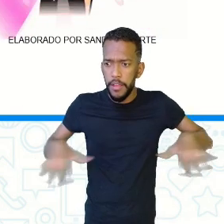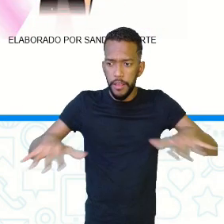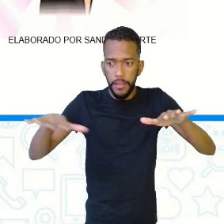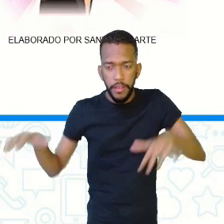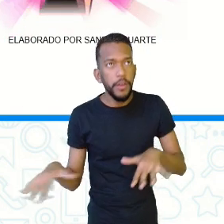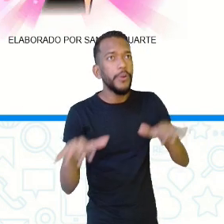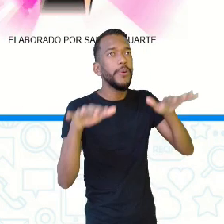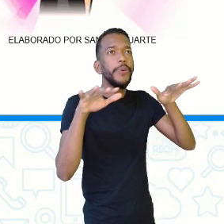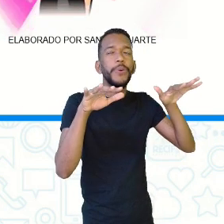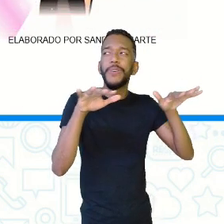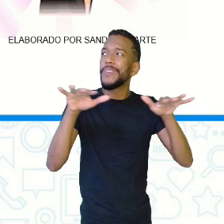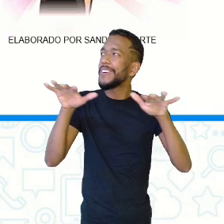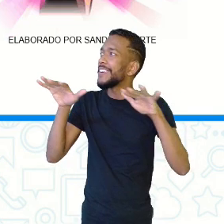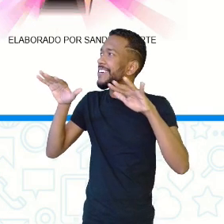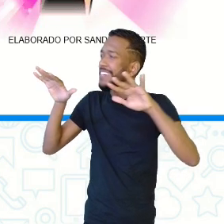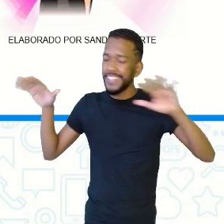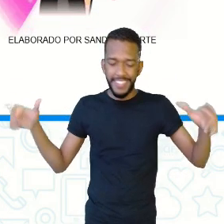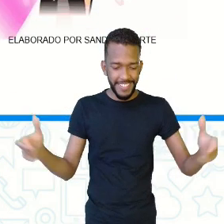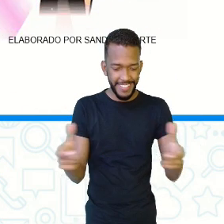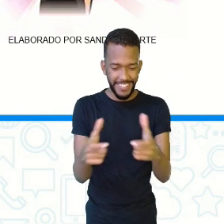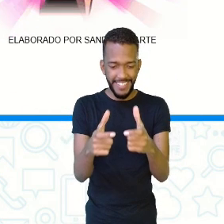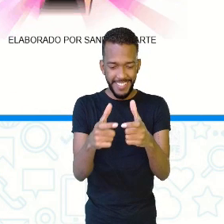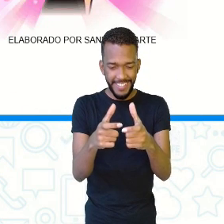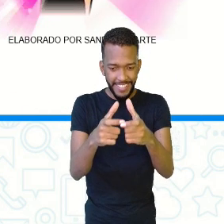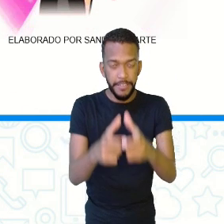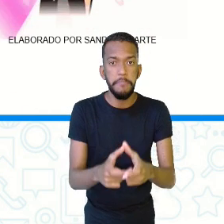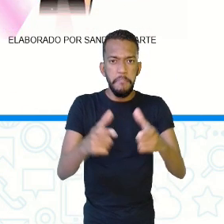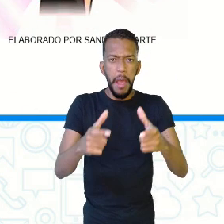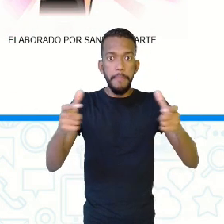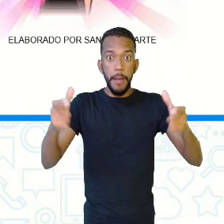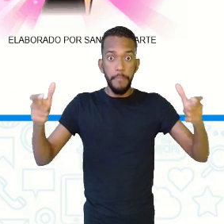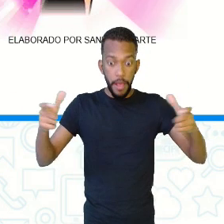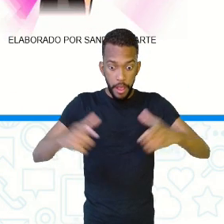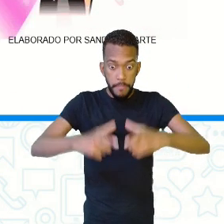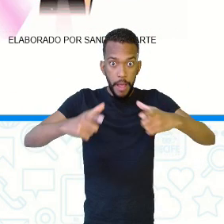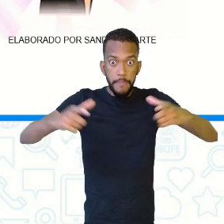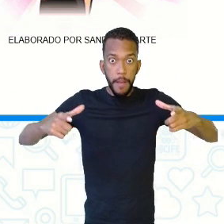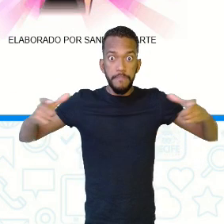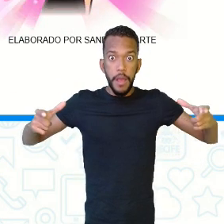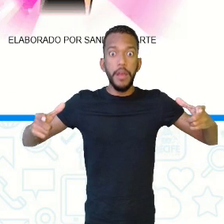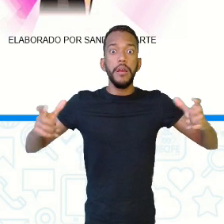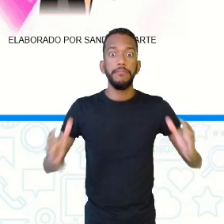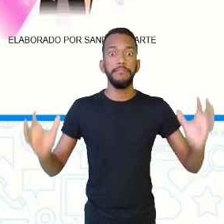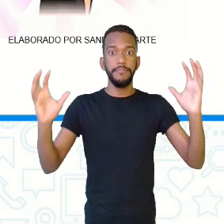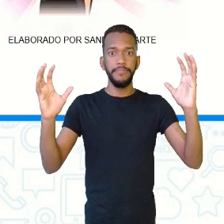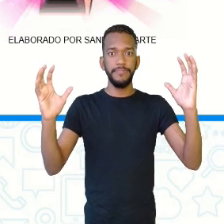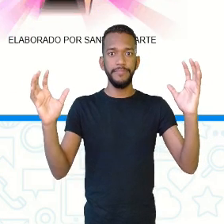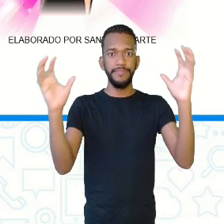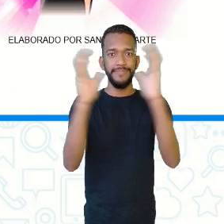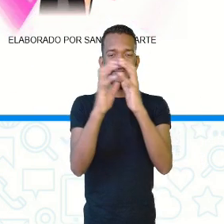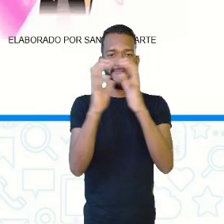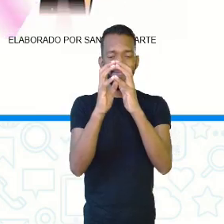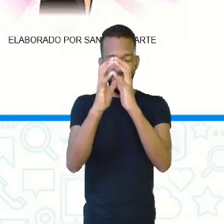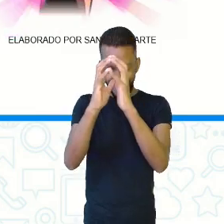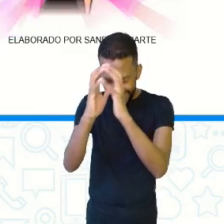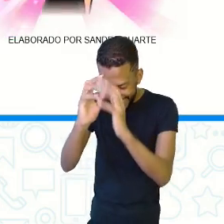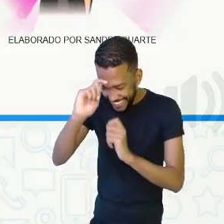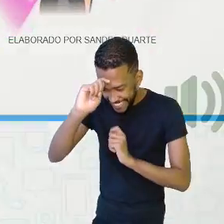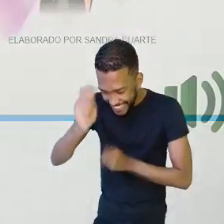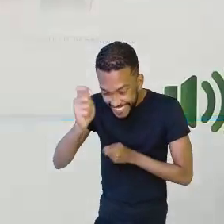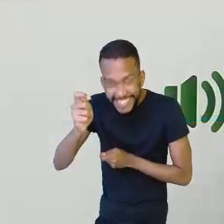a que era pequena hoje. No seu crescimento se transformou em grande gigante. Salve